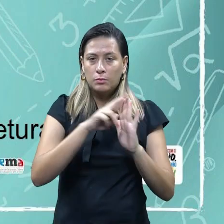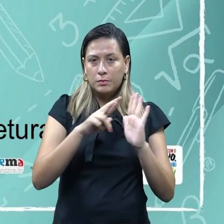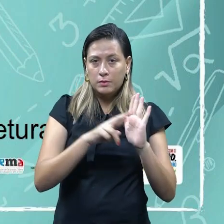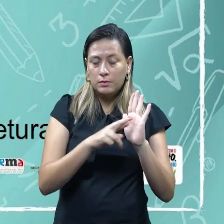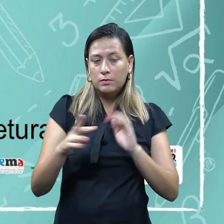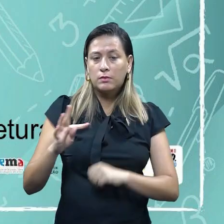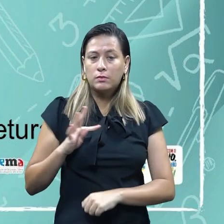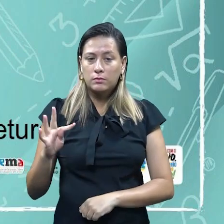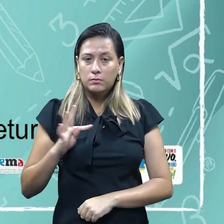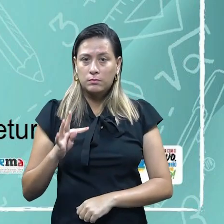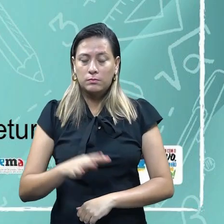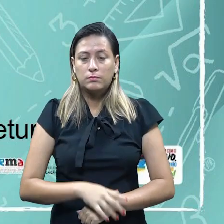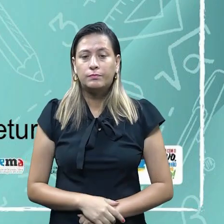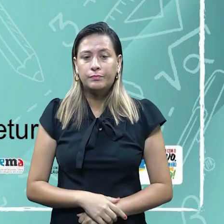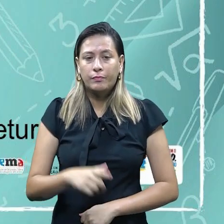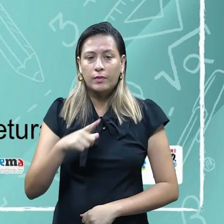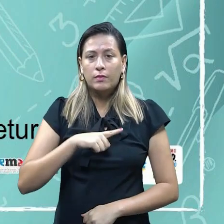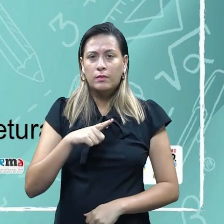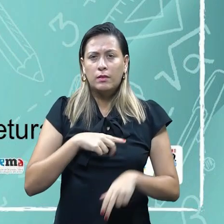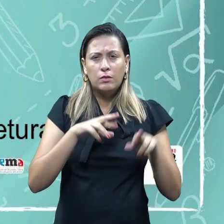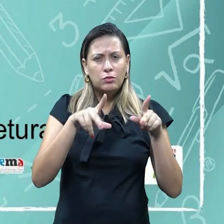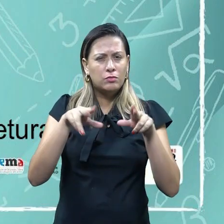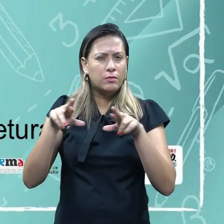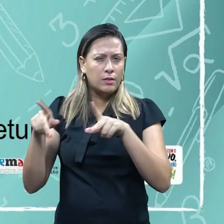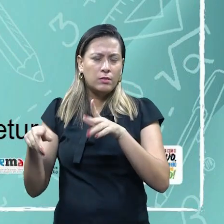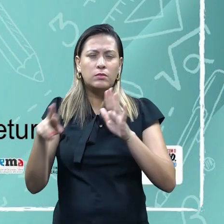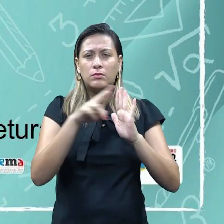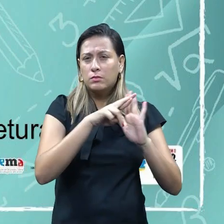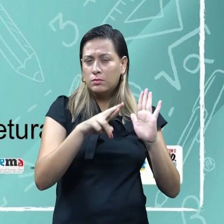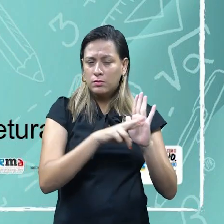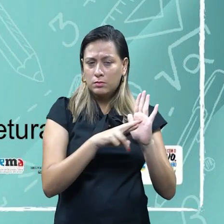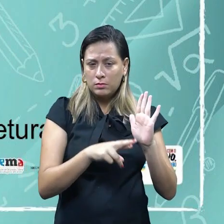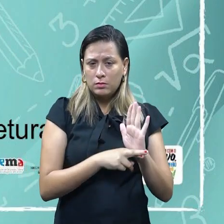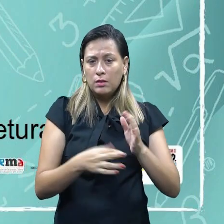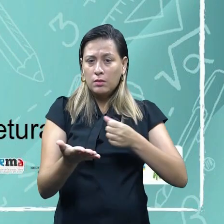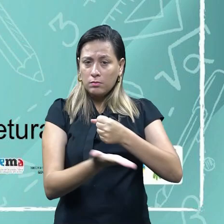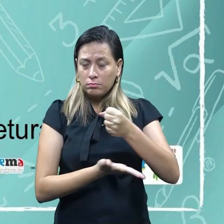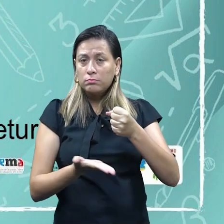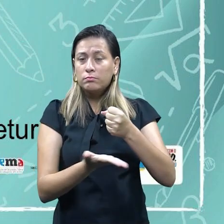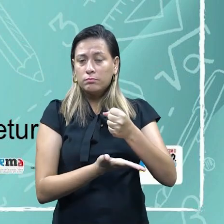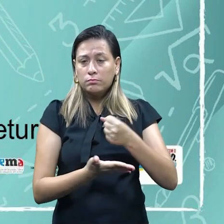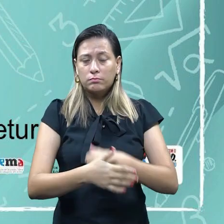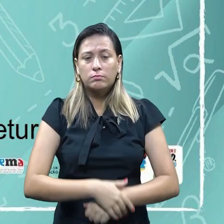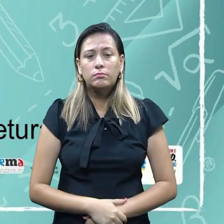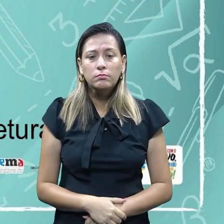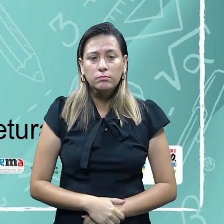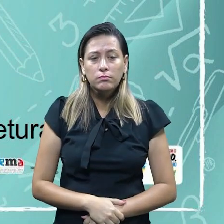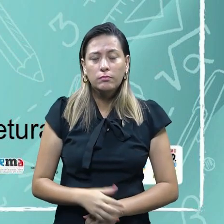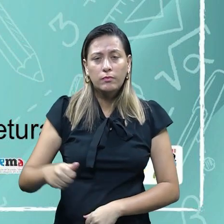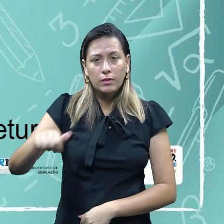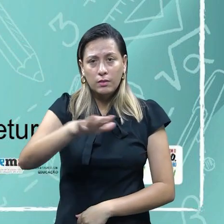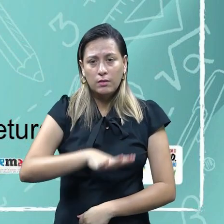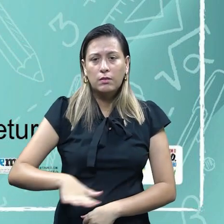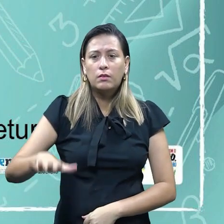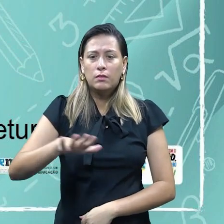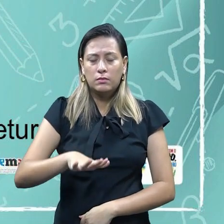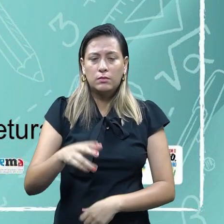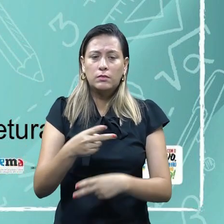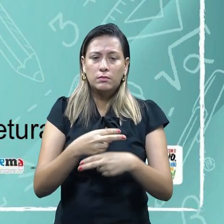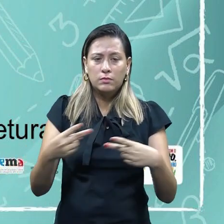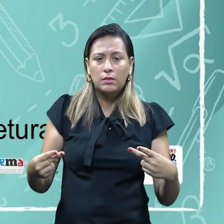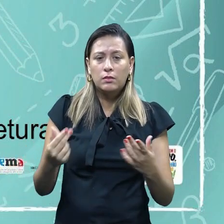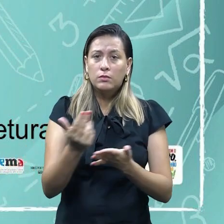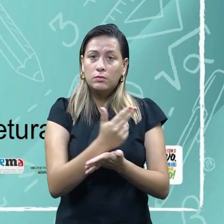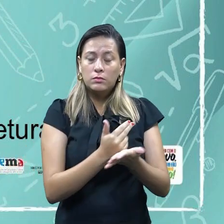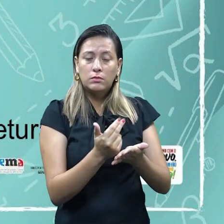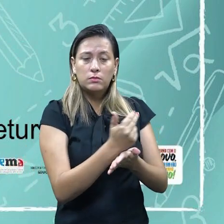aqui agora nós temos diferentes normas que regem diferentes áreas, diferentes aspectos do nosso